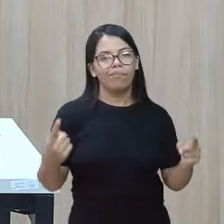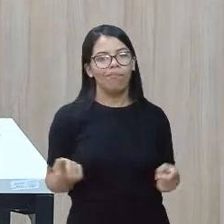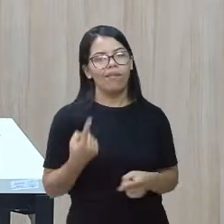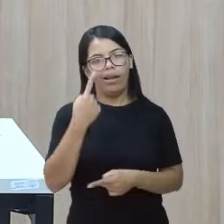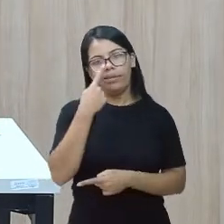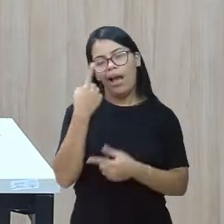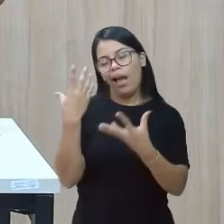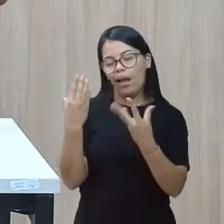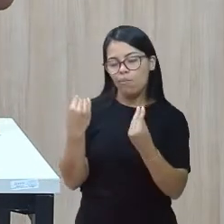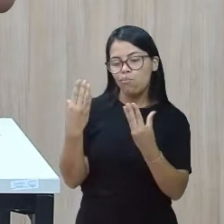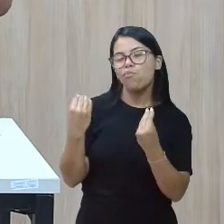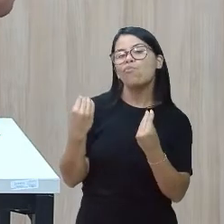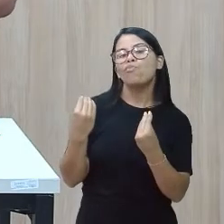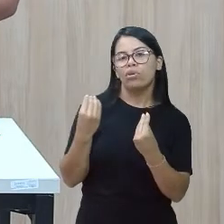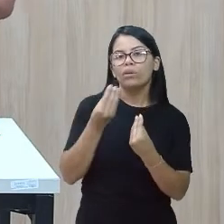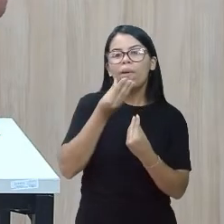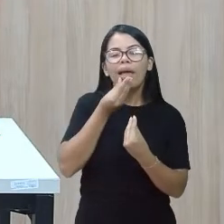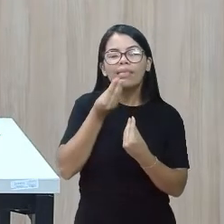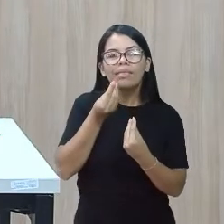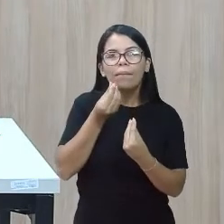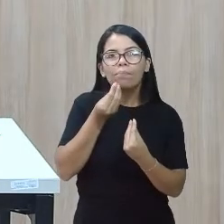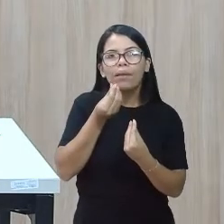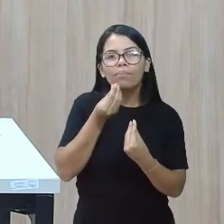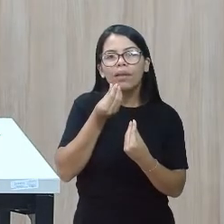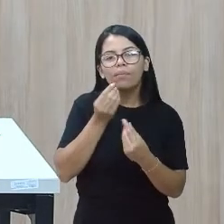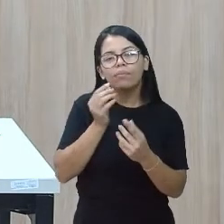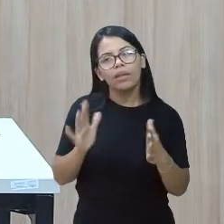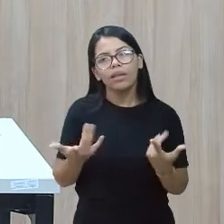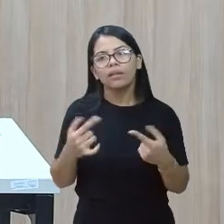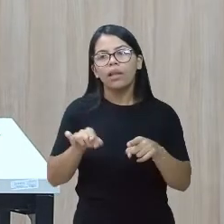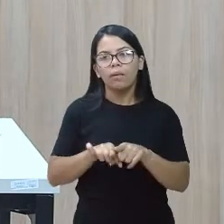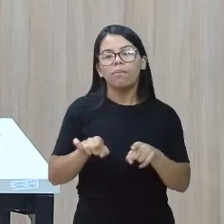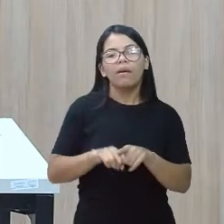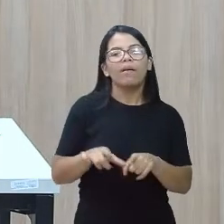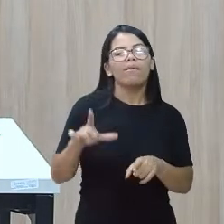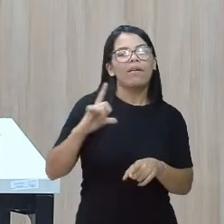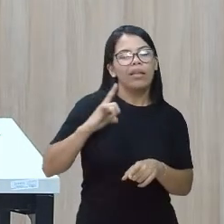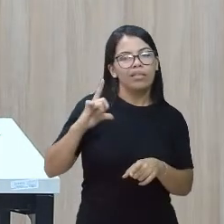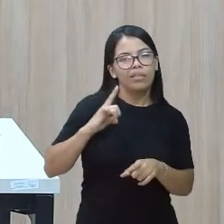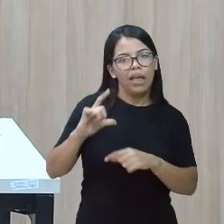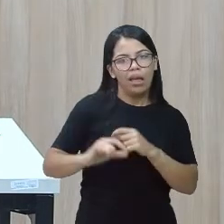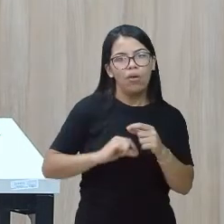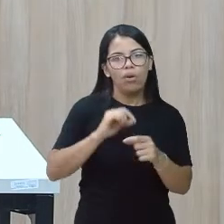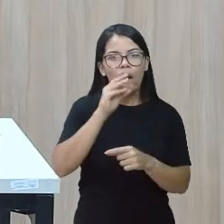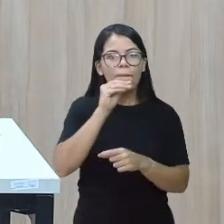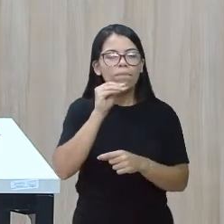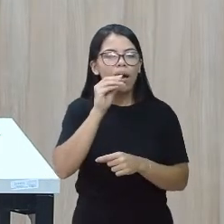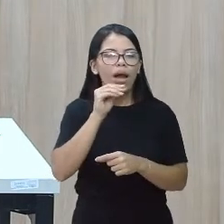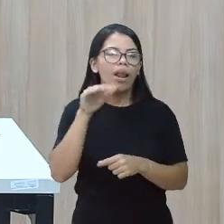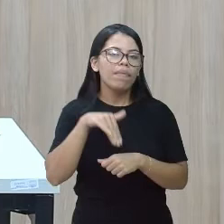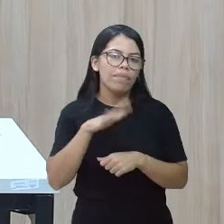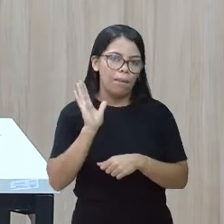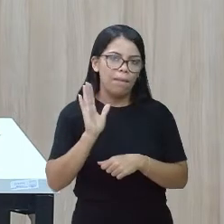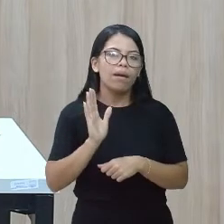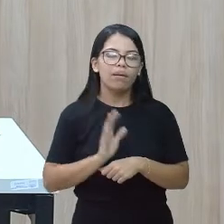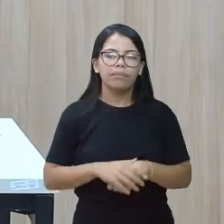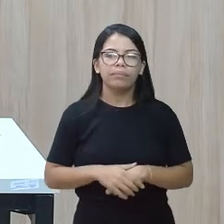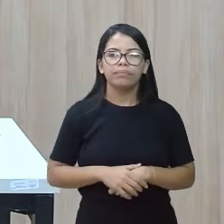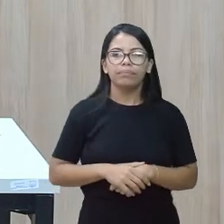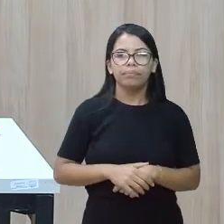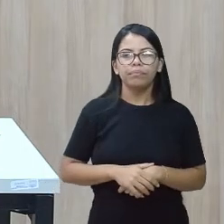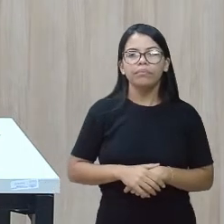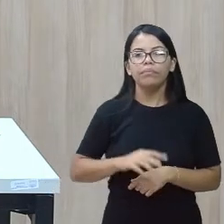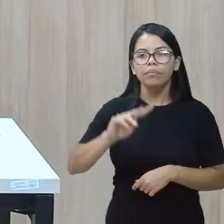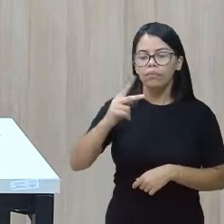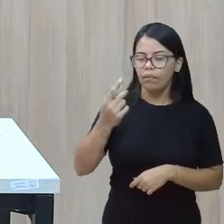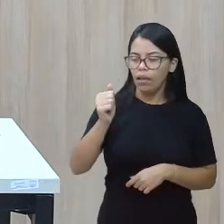muito responsáveis por essa questão do olfato e vai aguçar a questão do paladar. A halitose, né, que é o mau